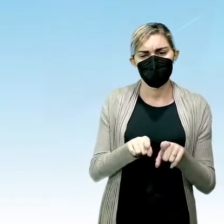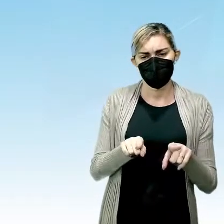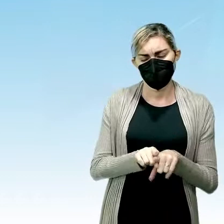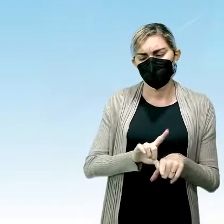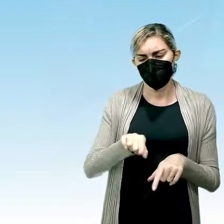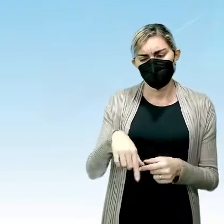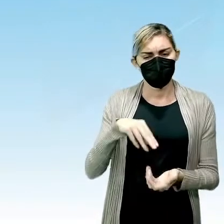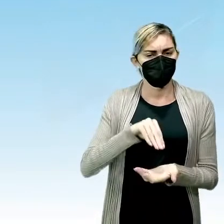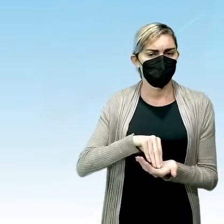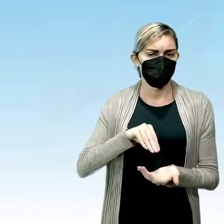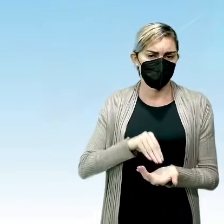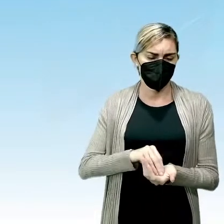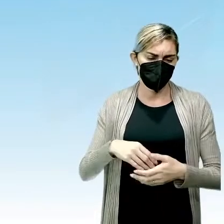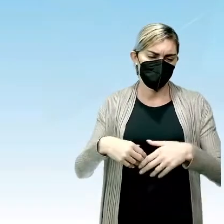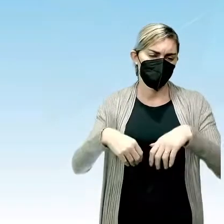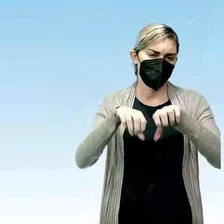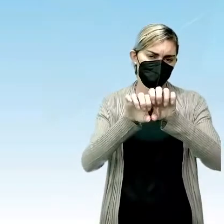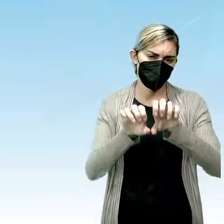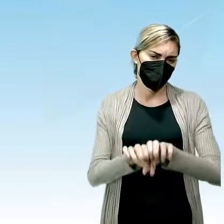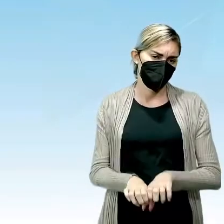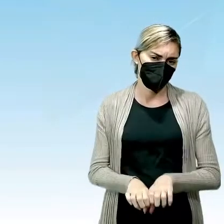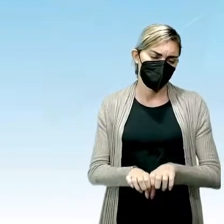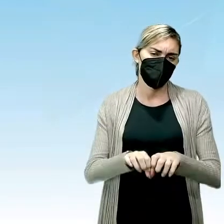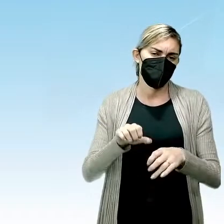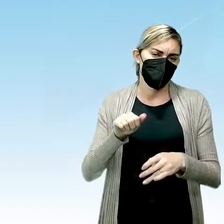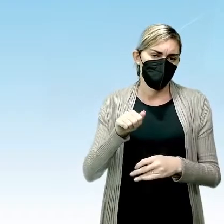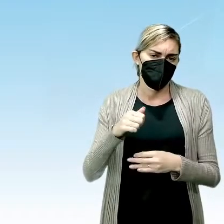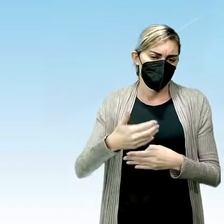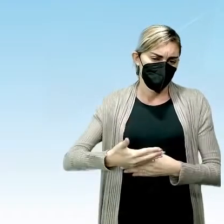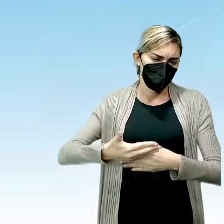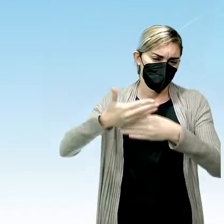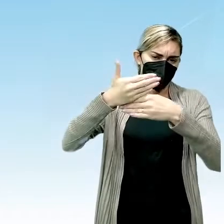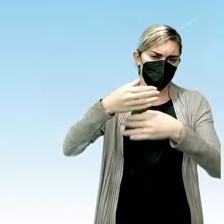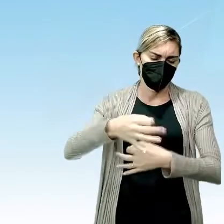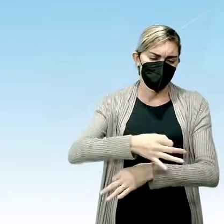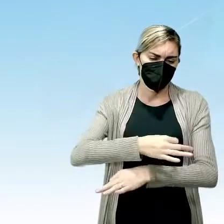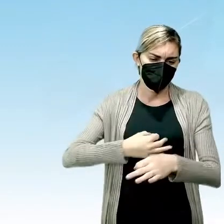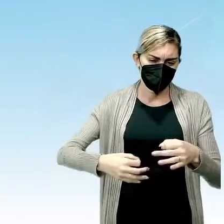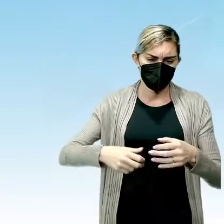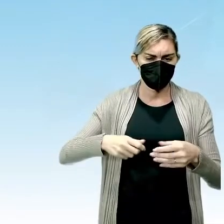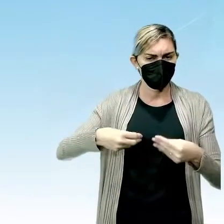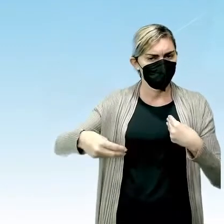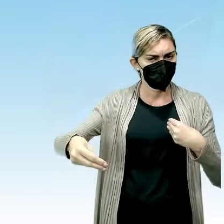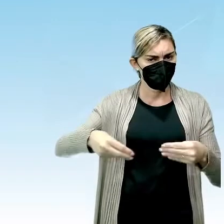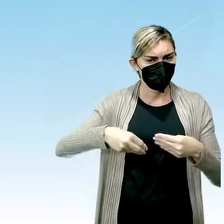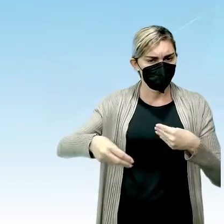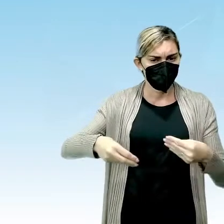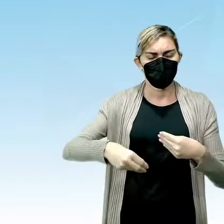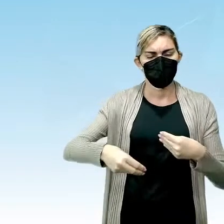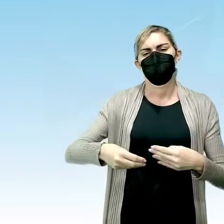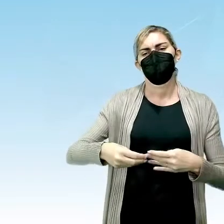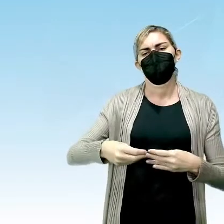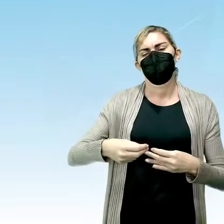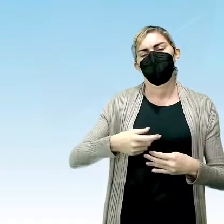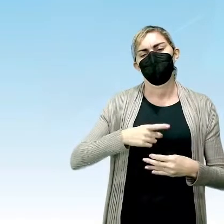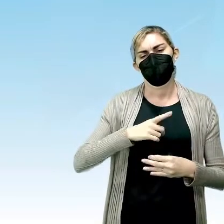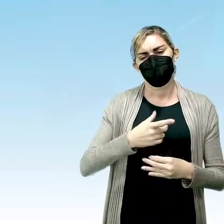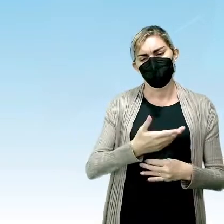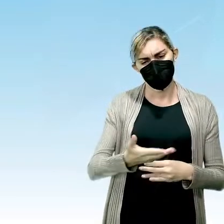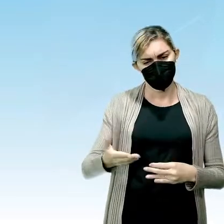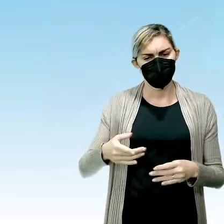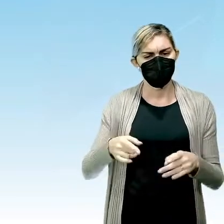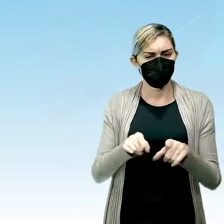de uma estrutura como a parede celular, o plastos, o vacúolo do suco celular e também